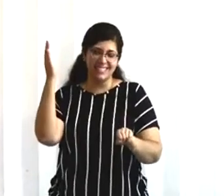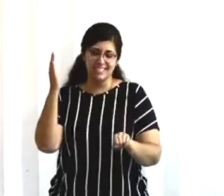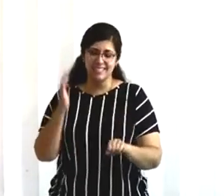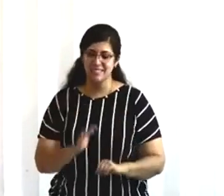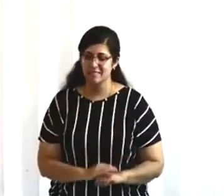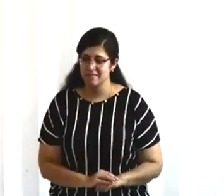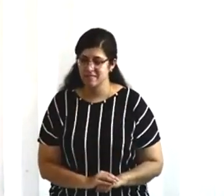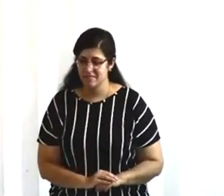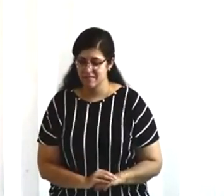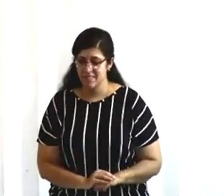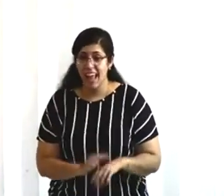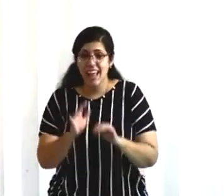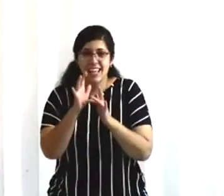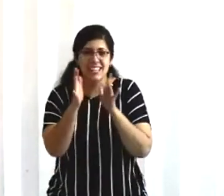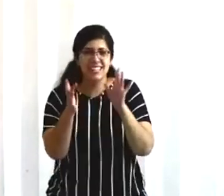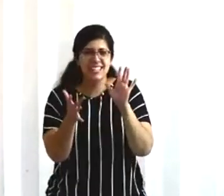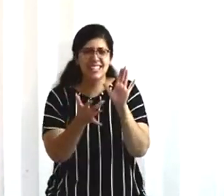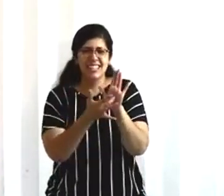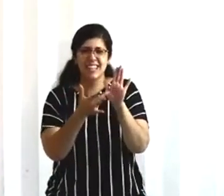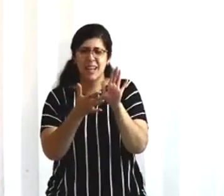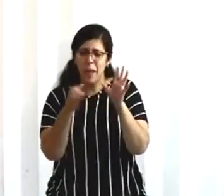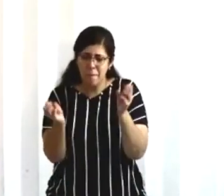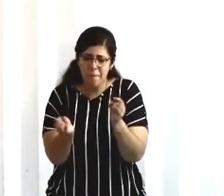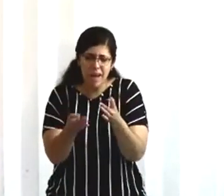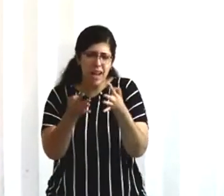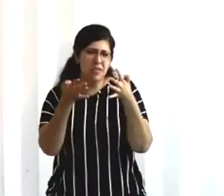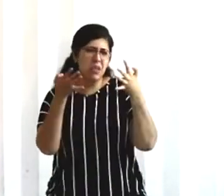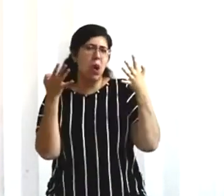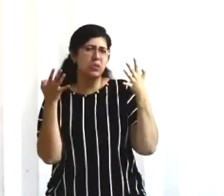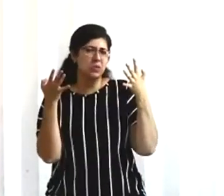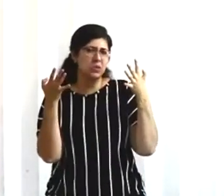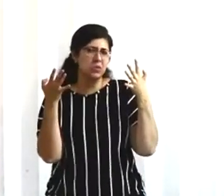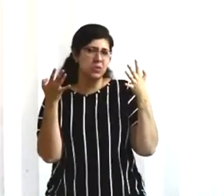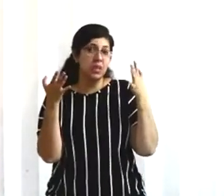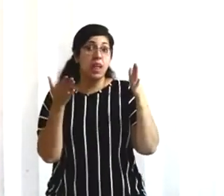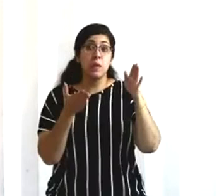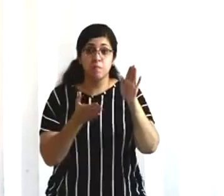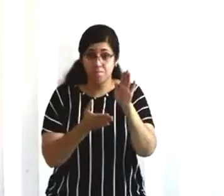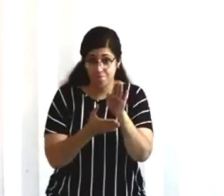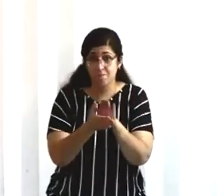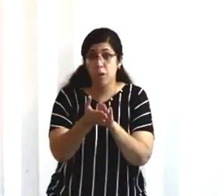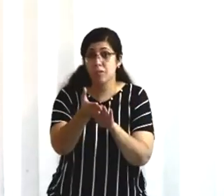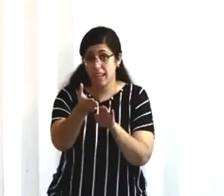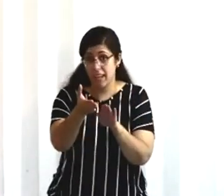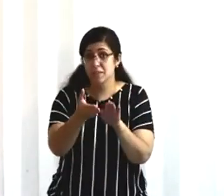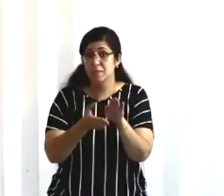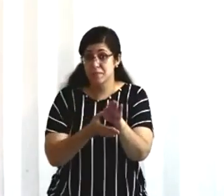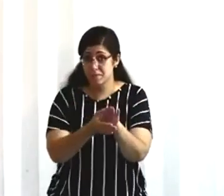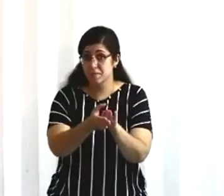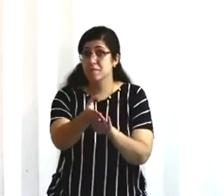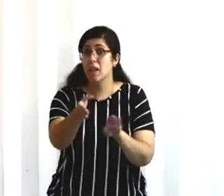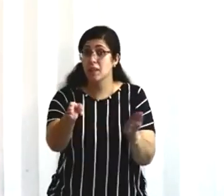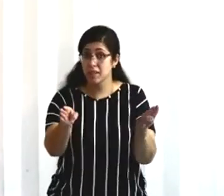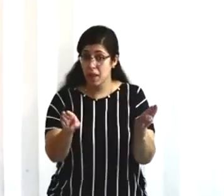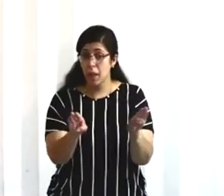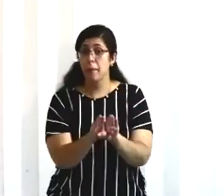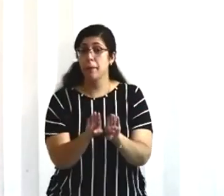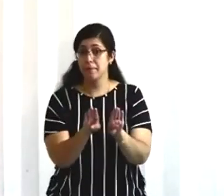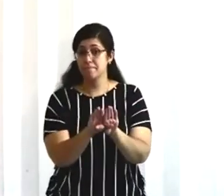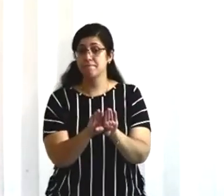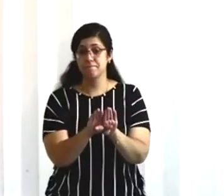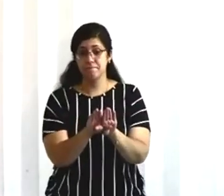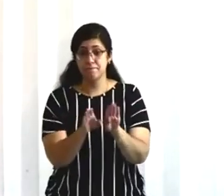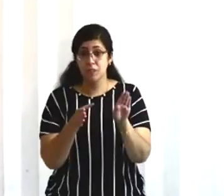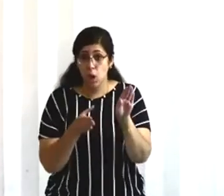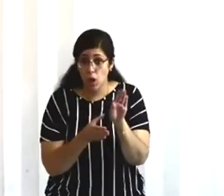mais, que esse Jesus que é maravilhoso, ele é conselheiro, ele é o nosso